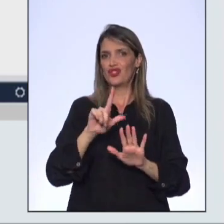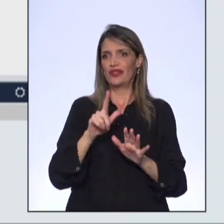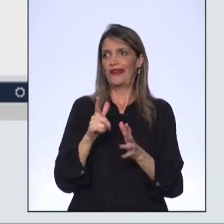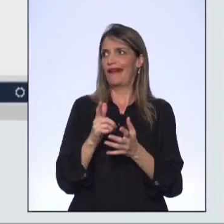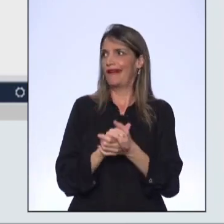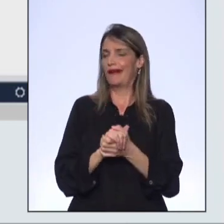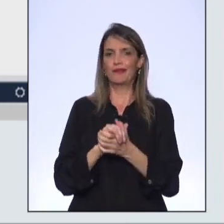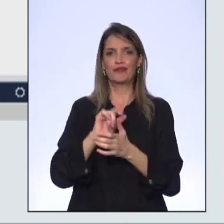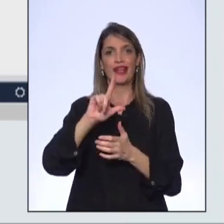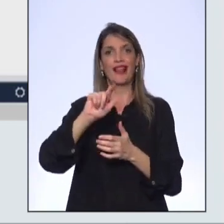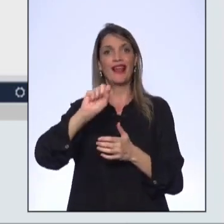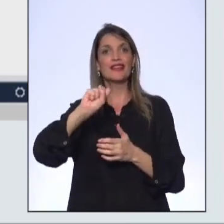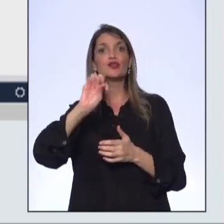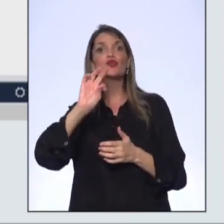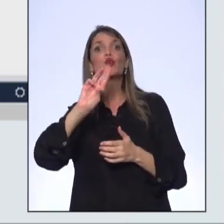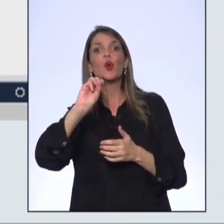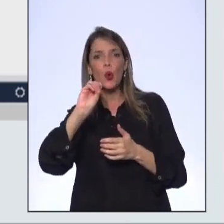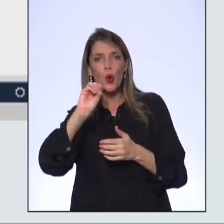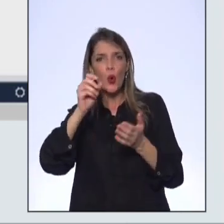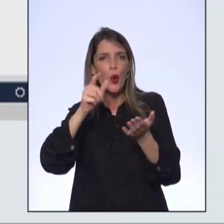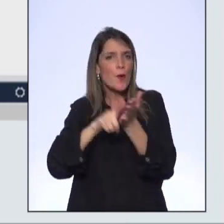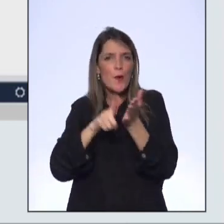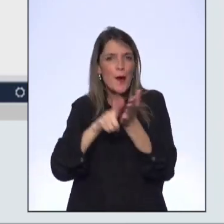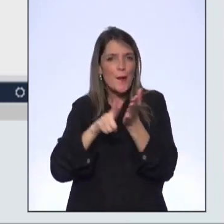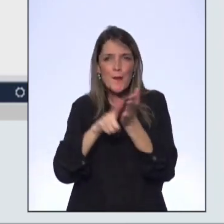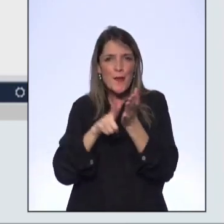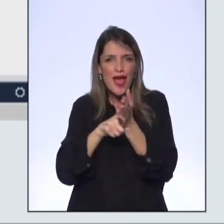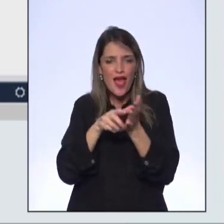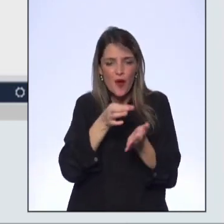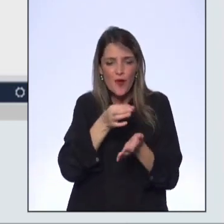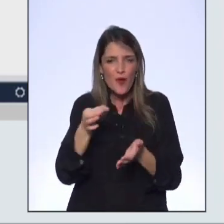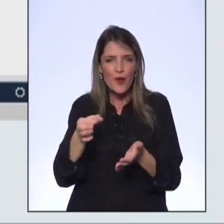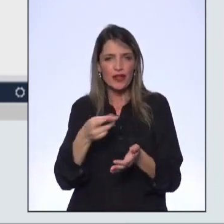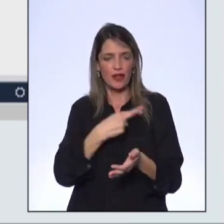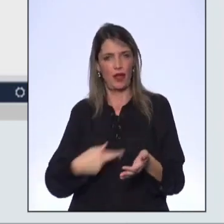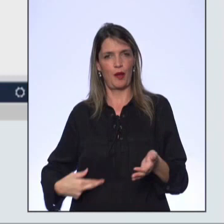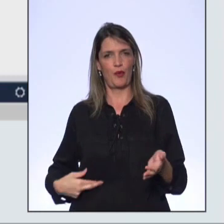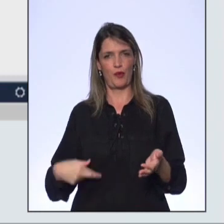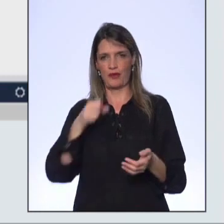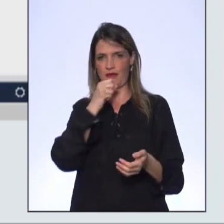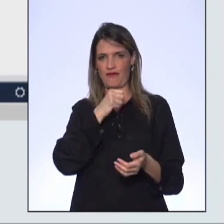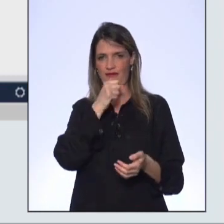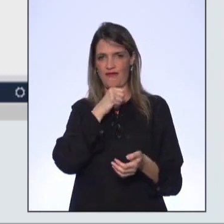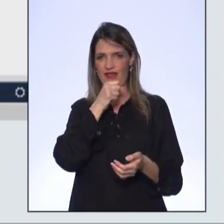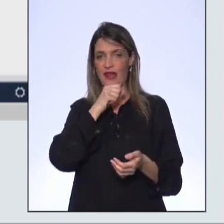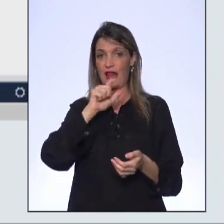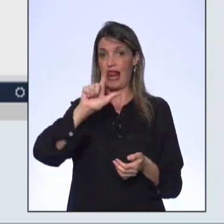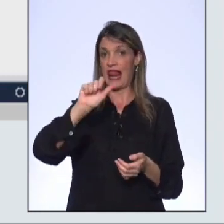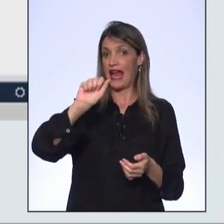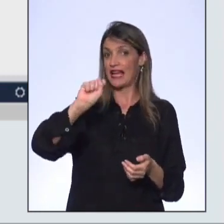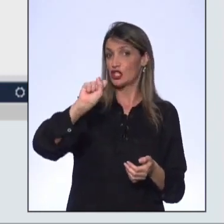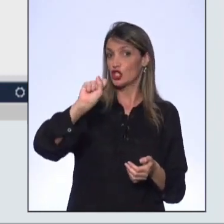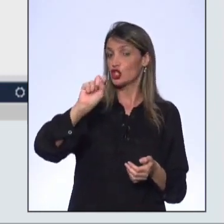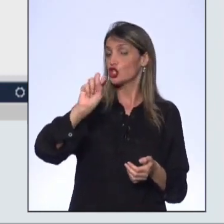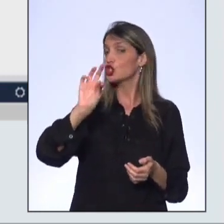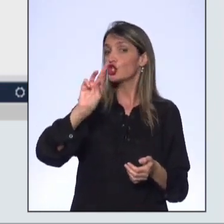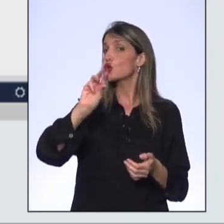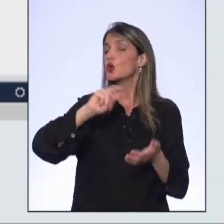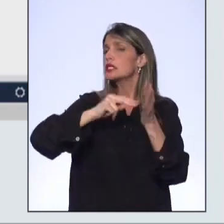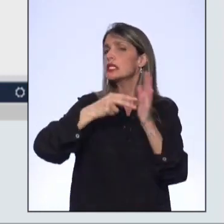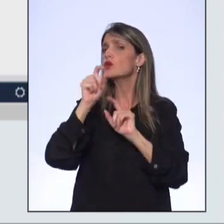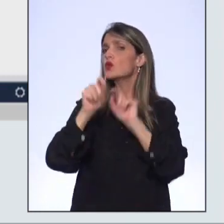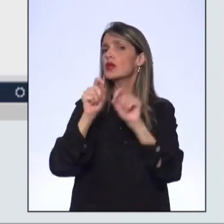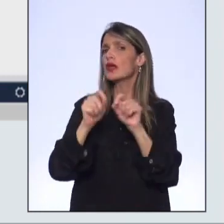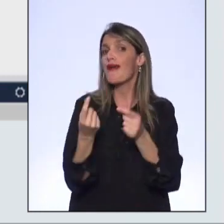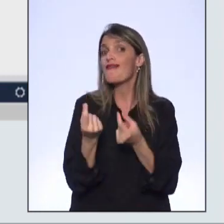emissão de papel moeda feito pelo governo brasileiro na República Velha. O lastro é o que garante o real valor de cada moeda e